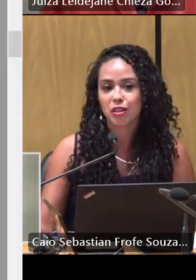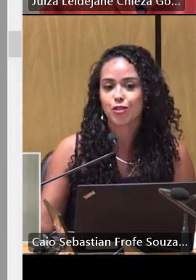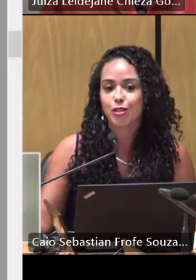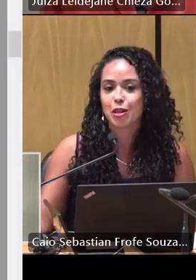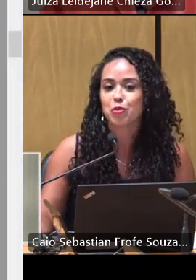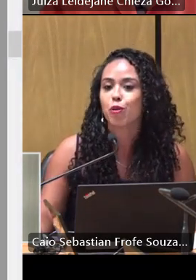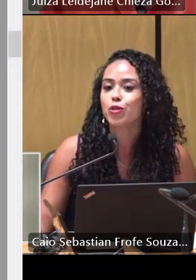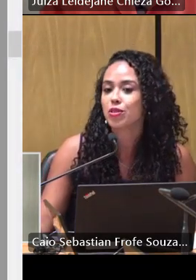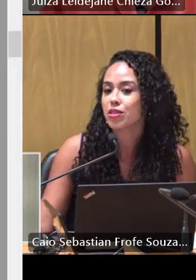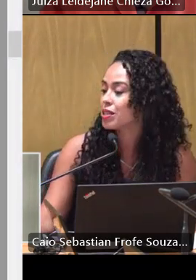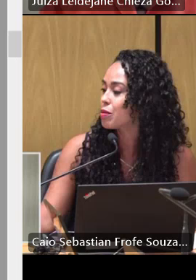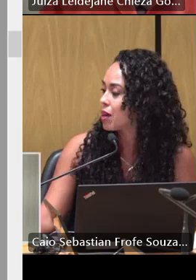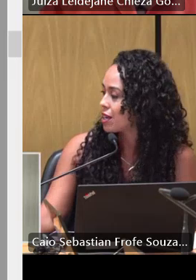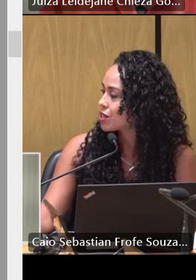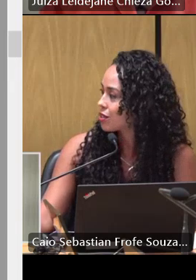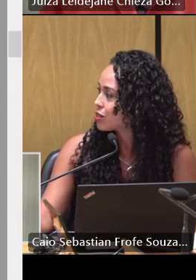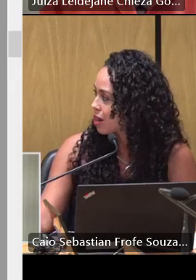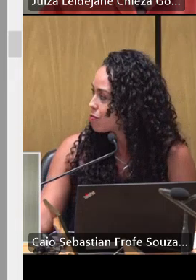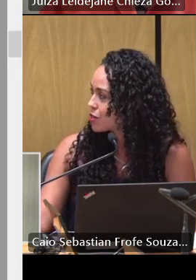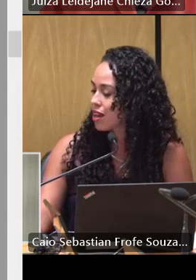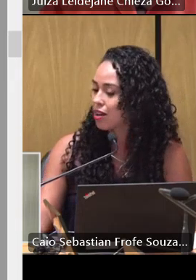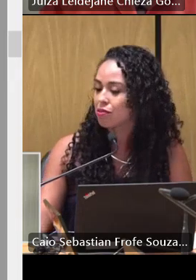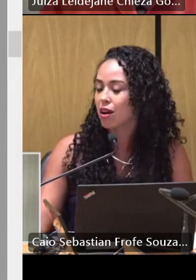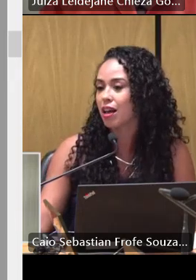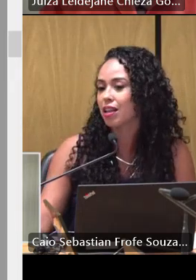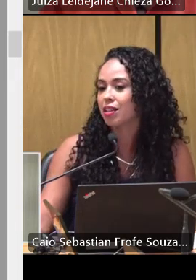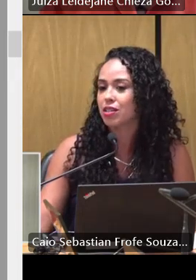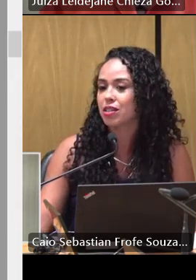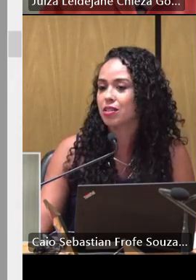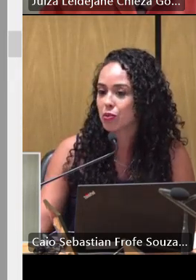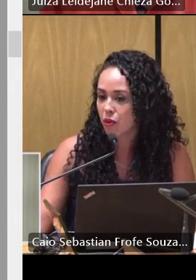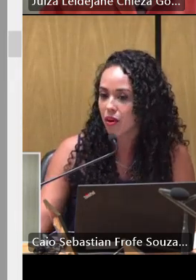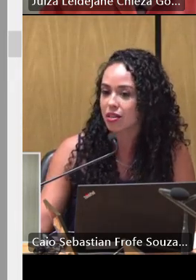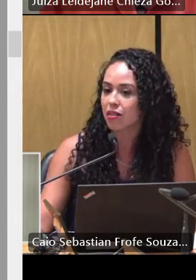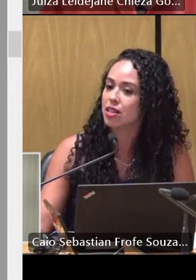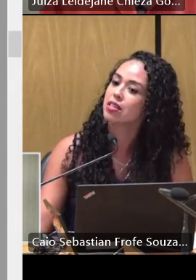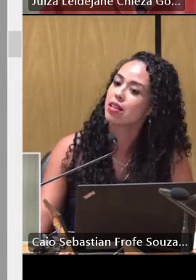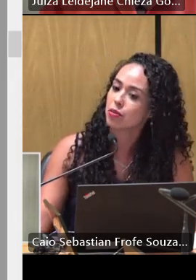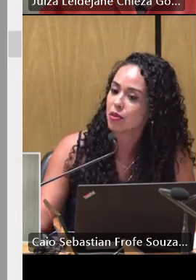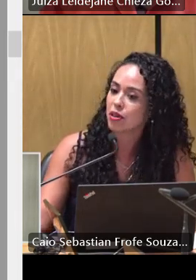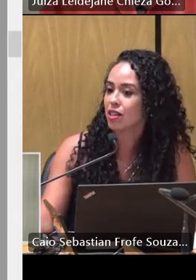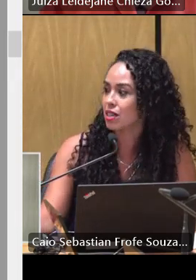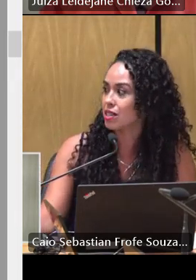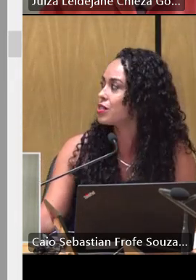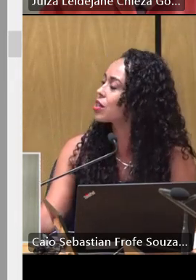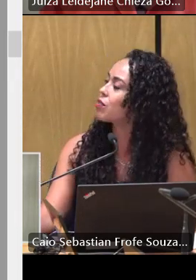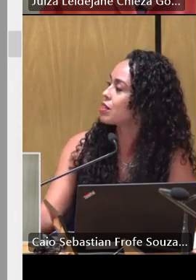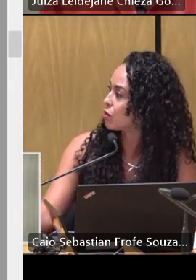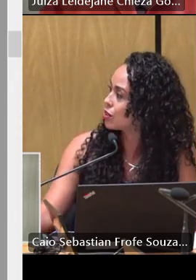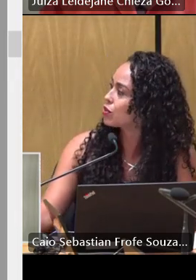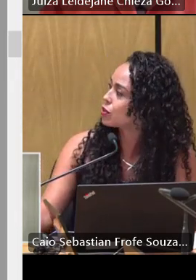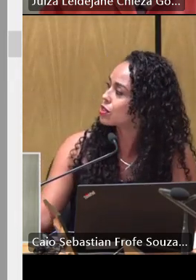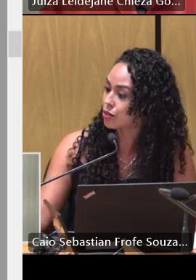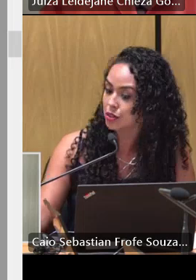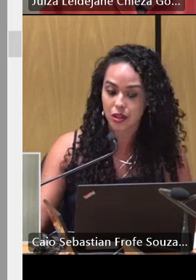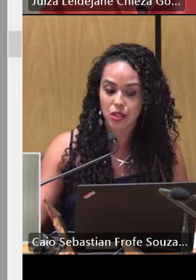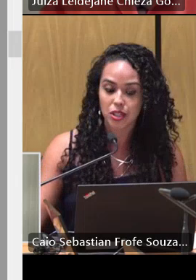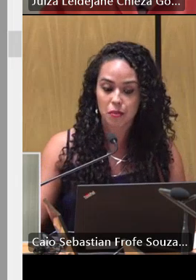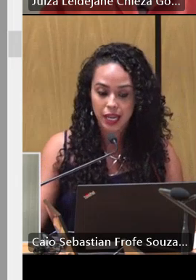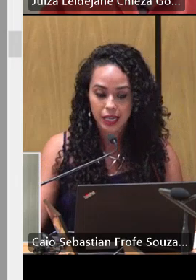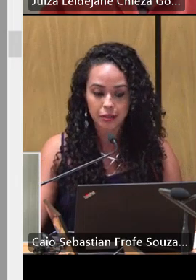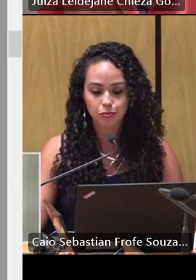importante justamente paraa construção desse país que nós temos né foi através desse suor através dessa dor através dessas escravizações todas que nós